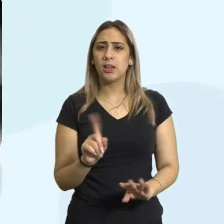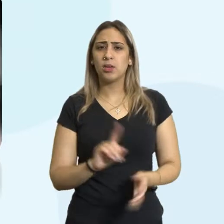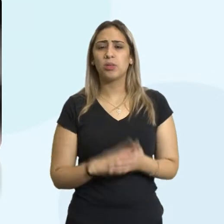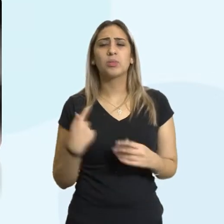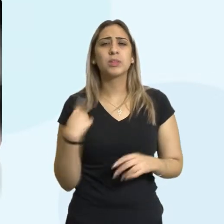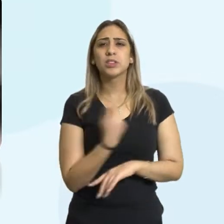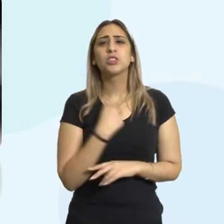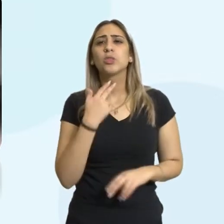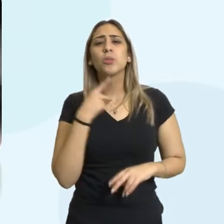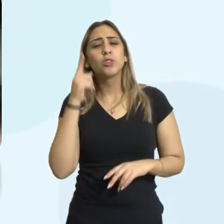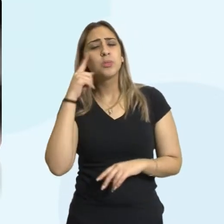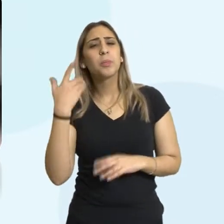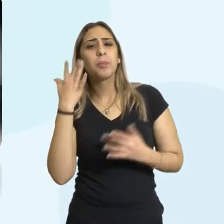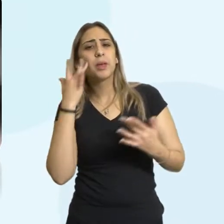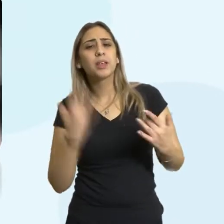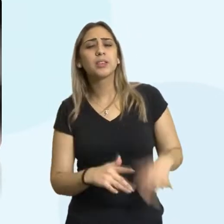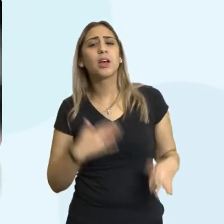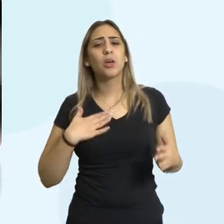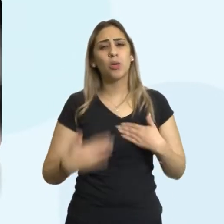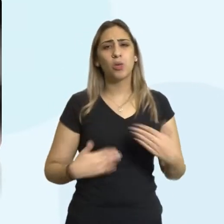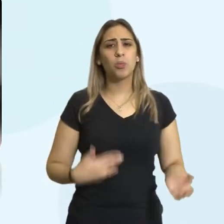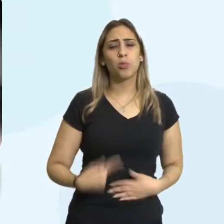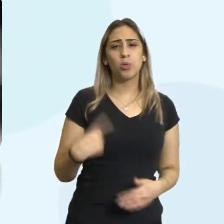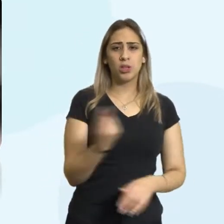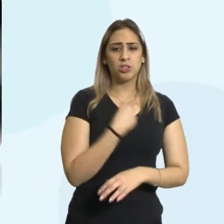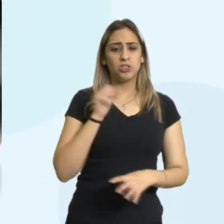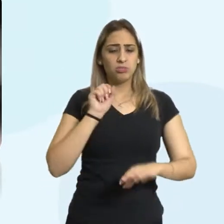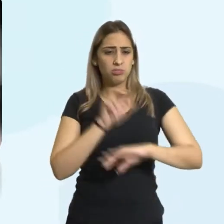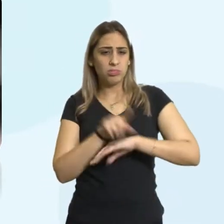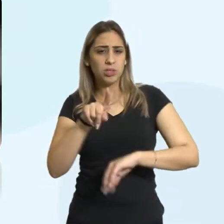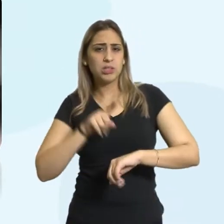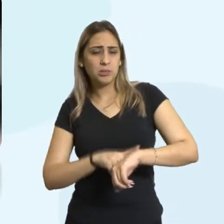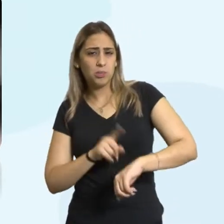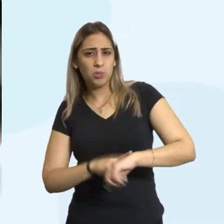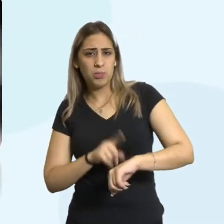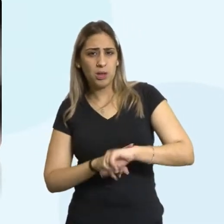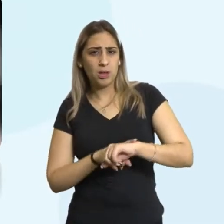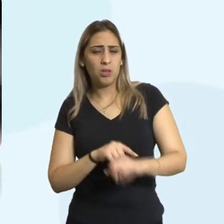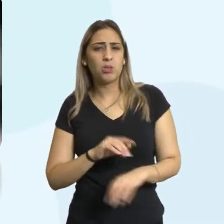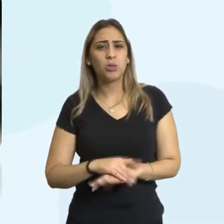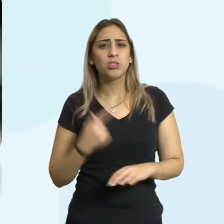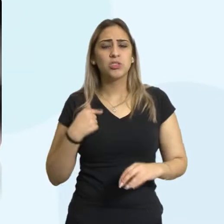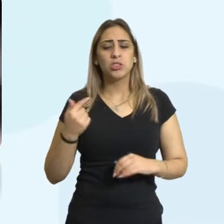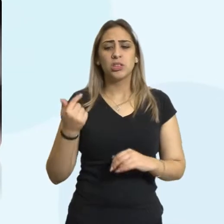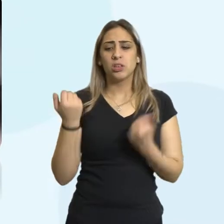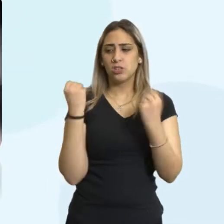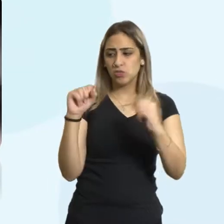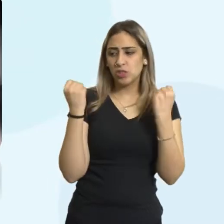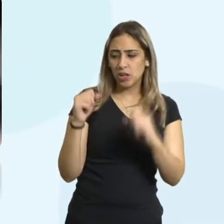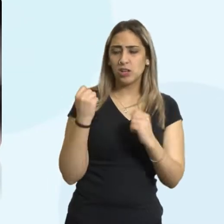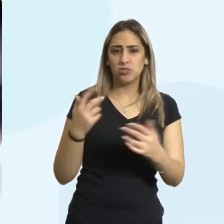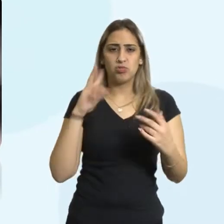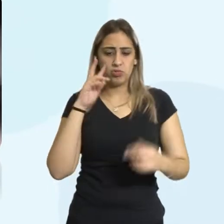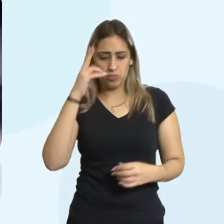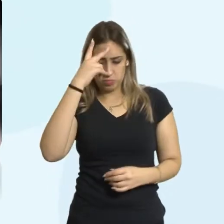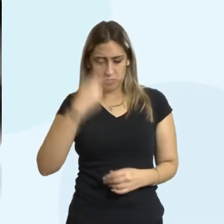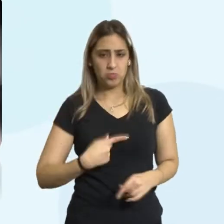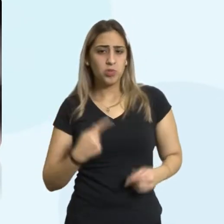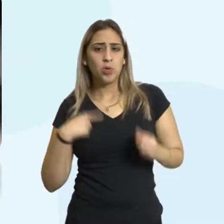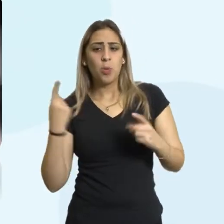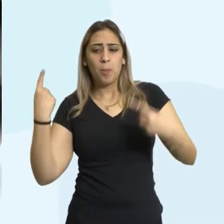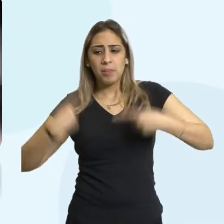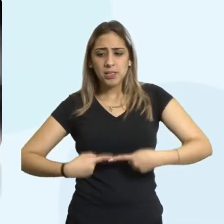não a gente não pode pensar que o corpo quando a gente está nesse momento aí de de atividades físicas de competição